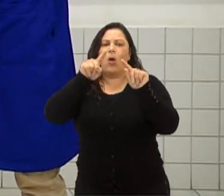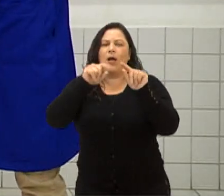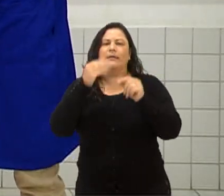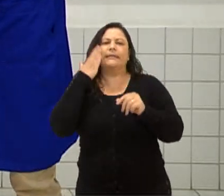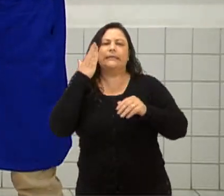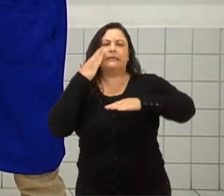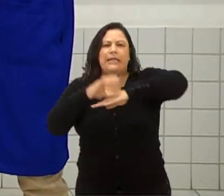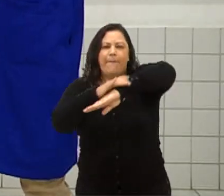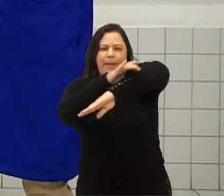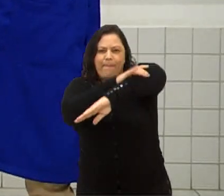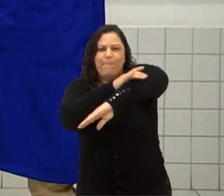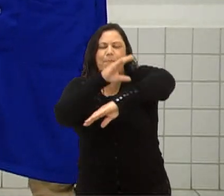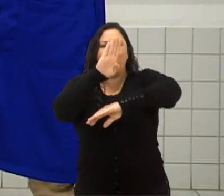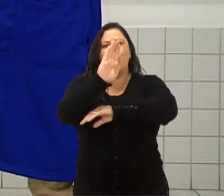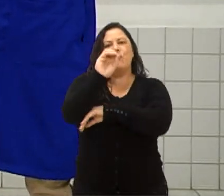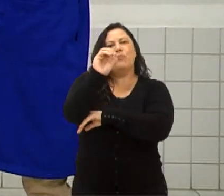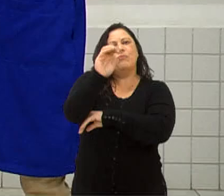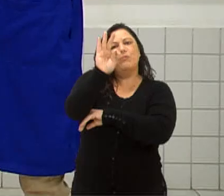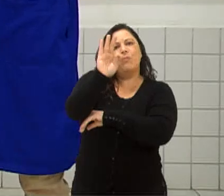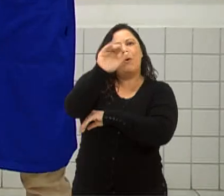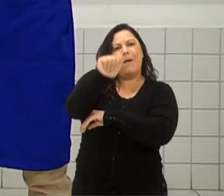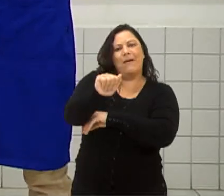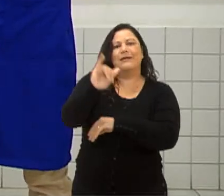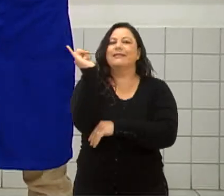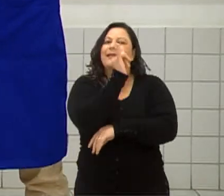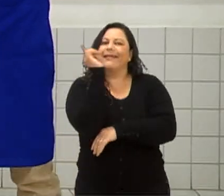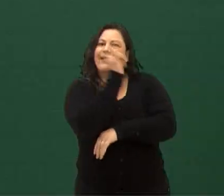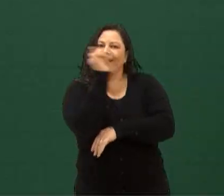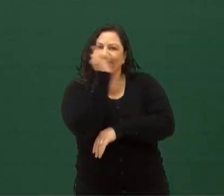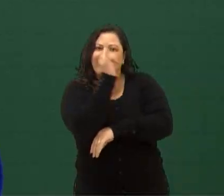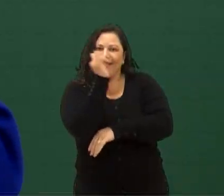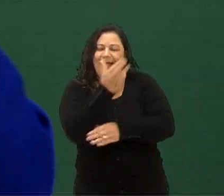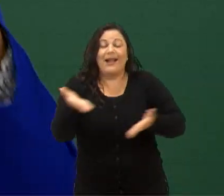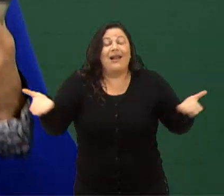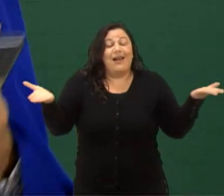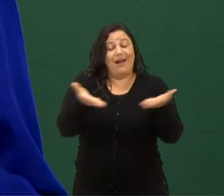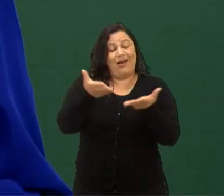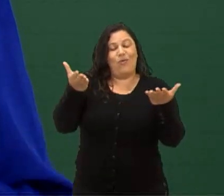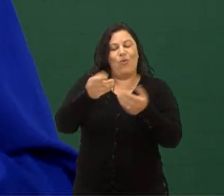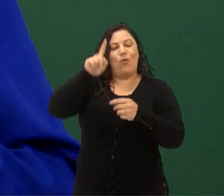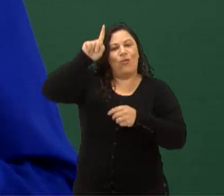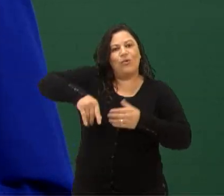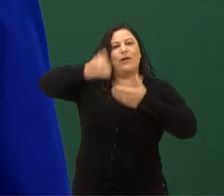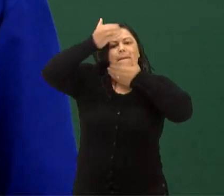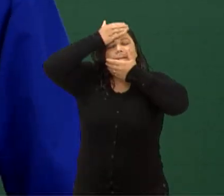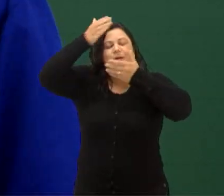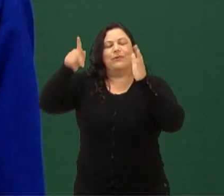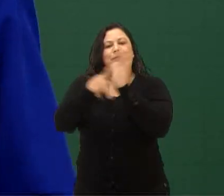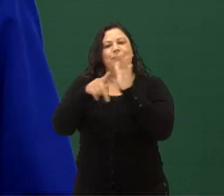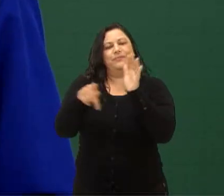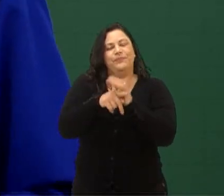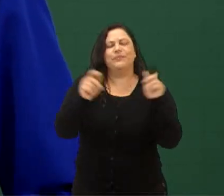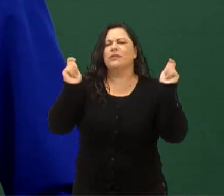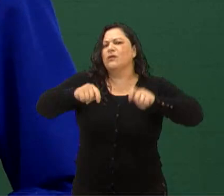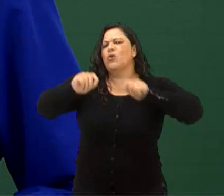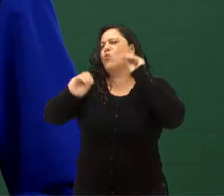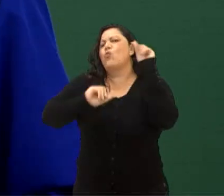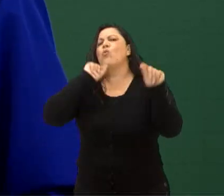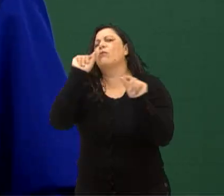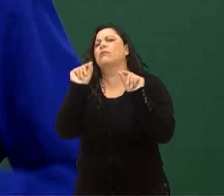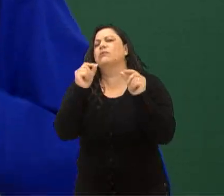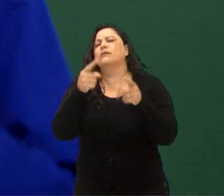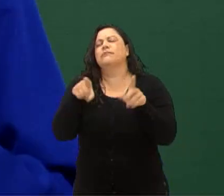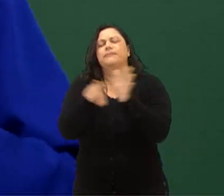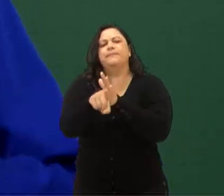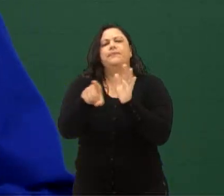ali da Itália, e aqui onde hoje é a Turquia, né? Nessa época não, a Grécia era uma coisa maior. Mas como será? Como será